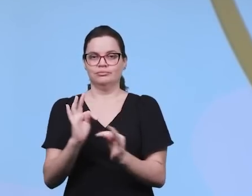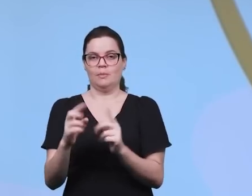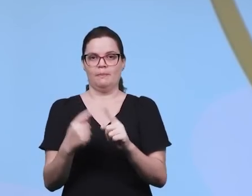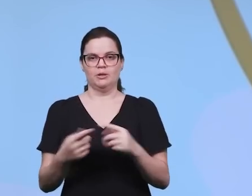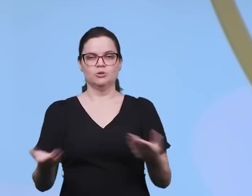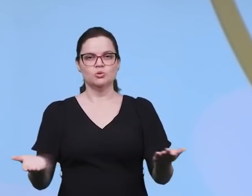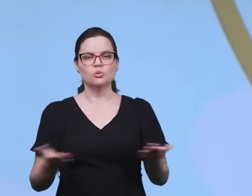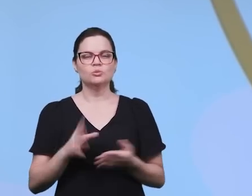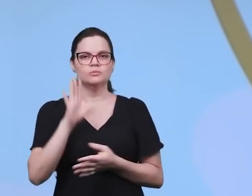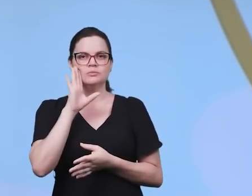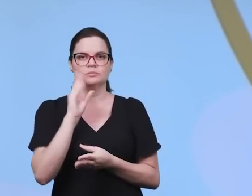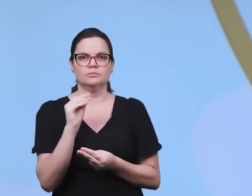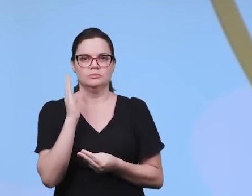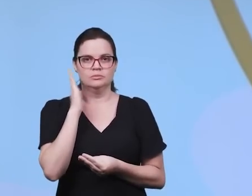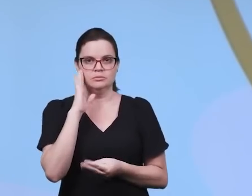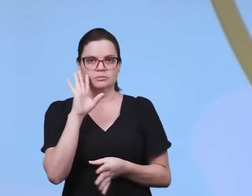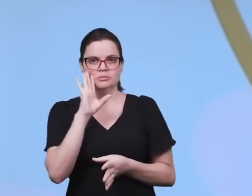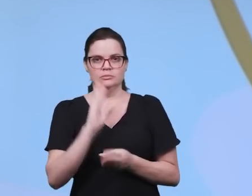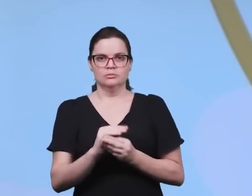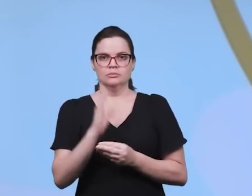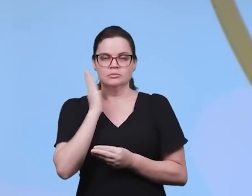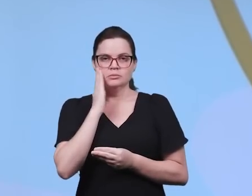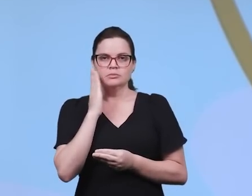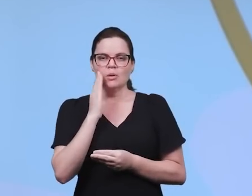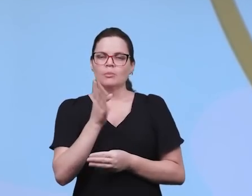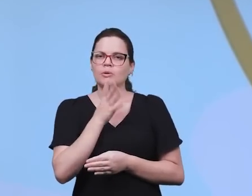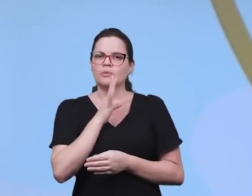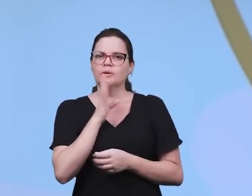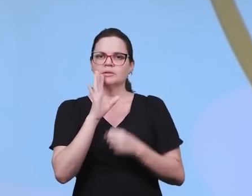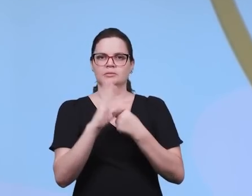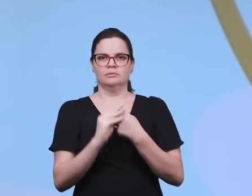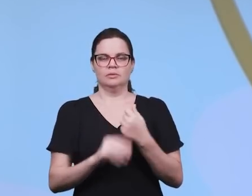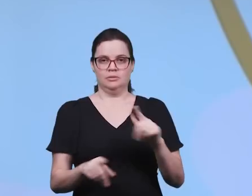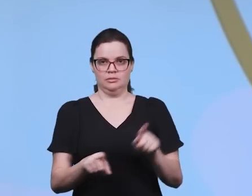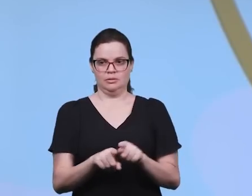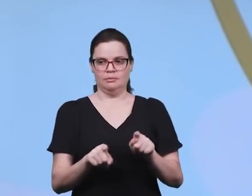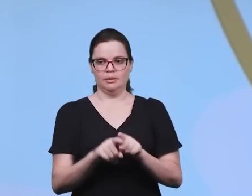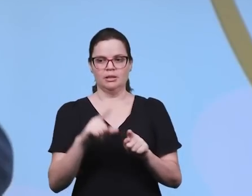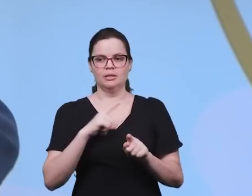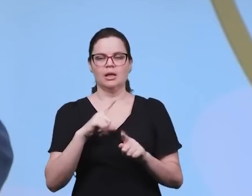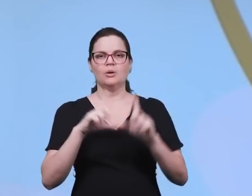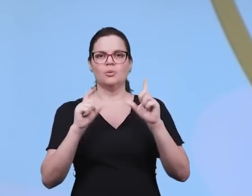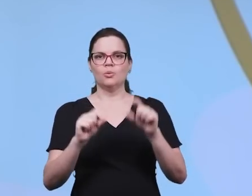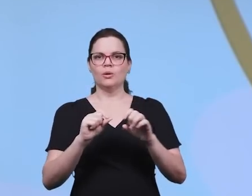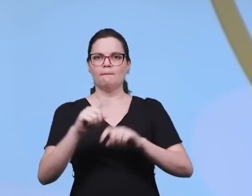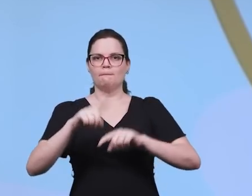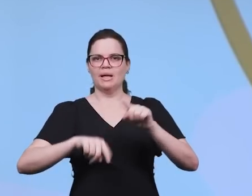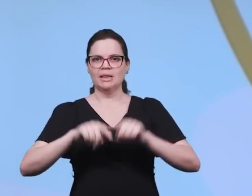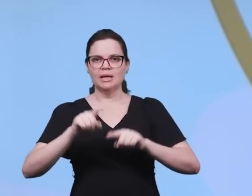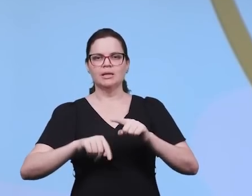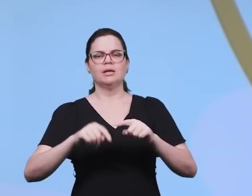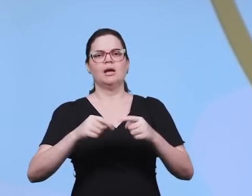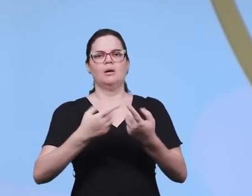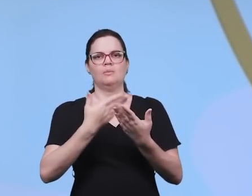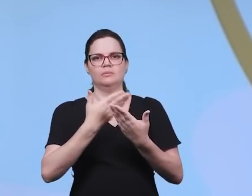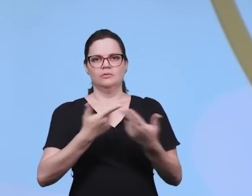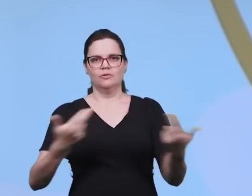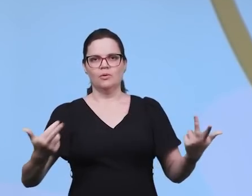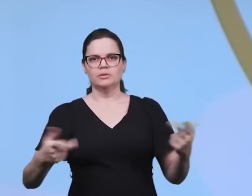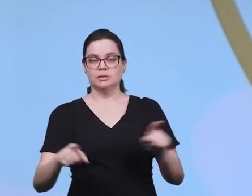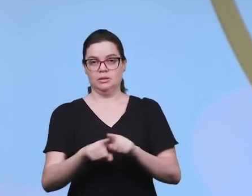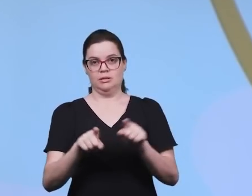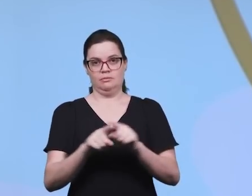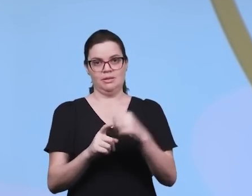devido ao conhecimento, maior estrutura de materiais, né? Alguns dos nossos maiores cientistas